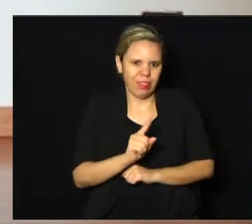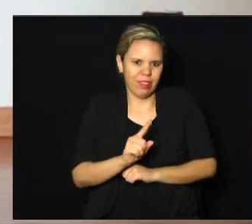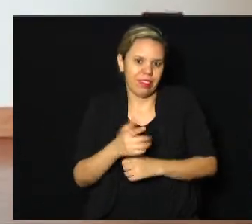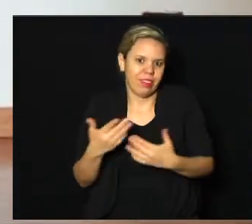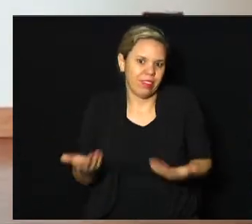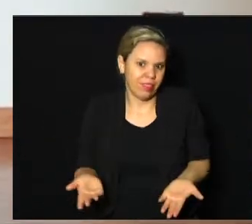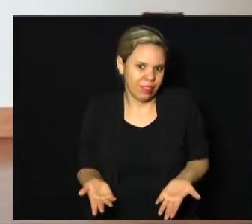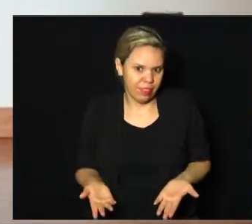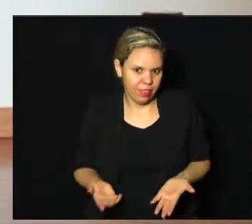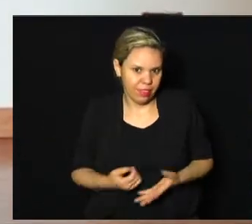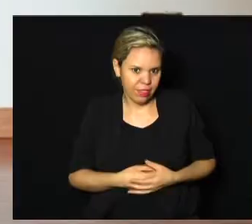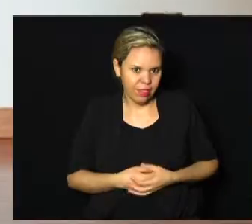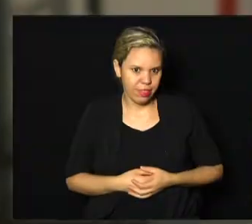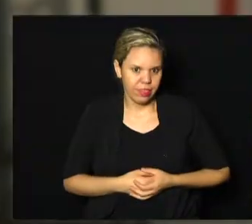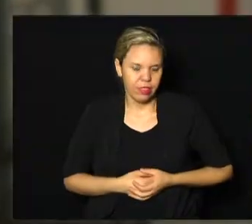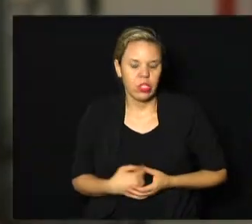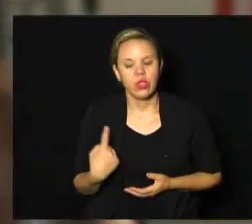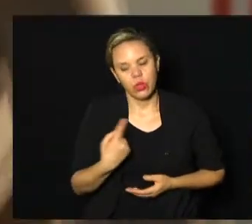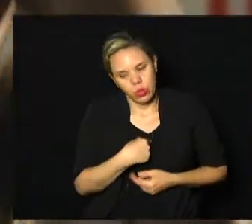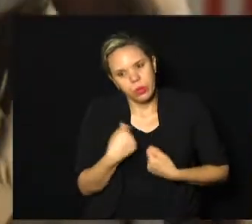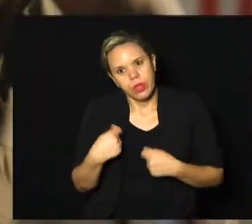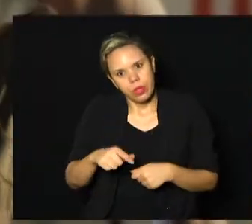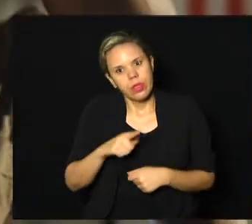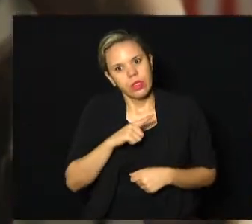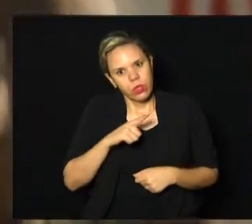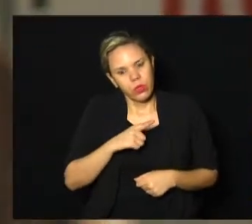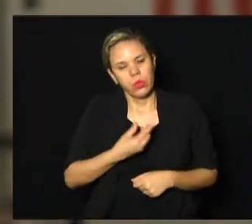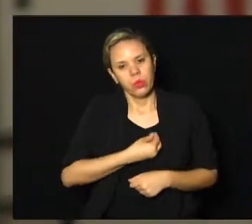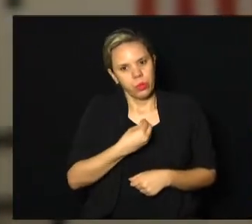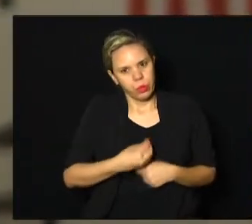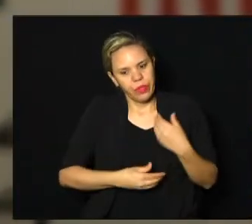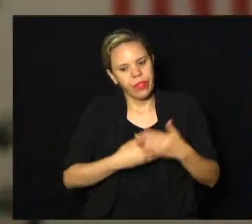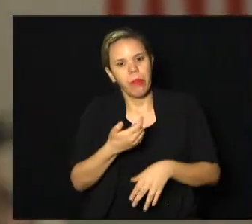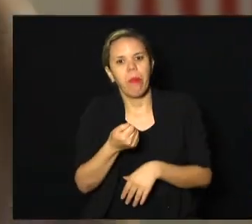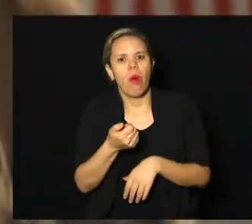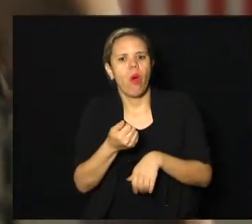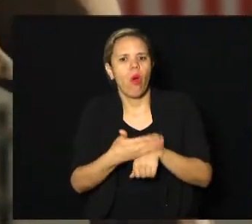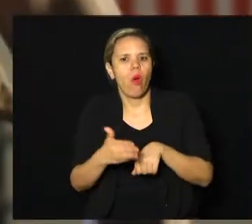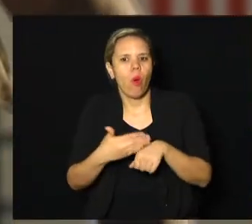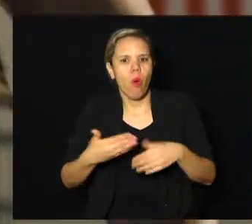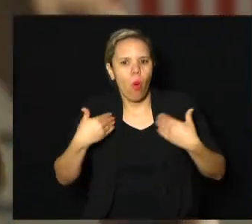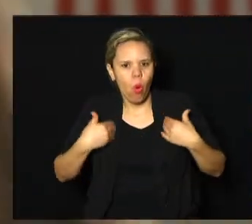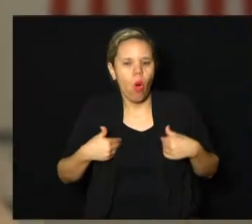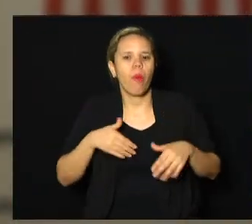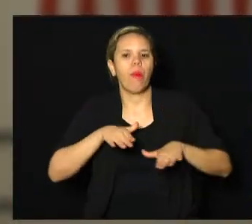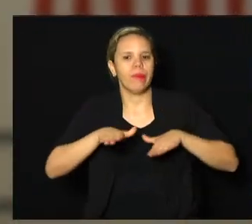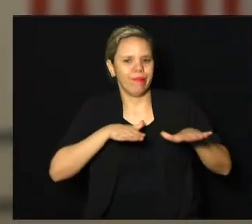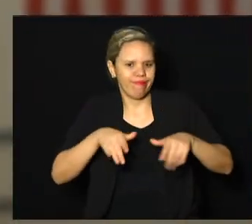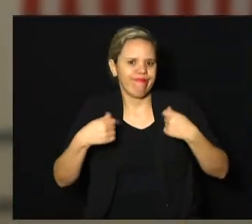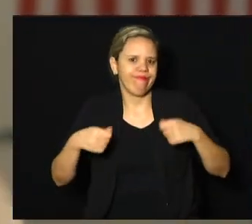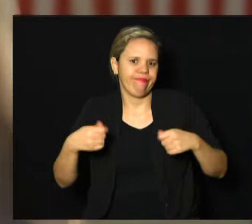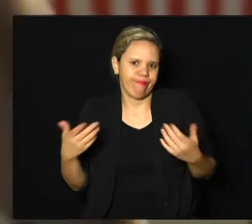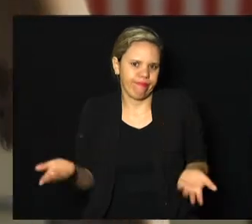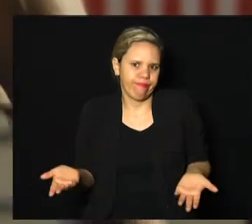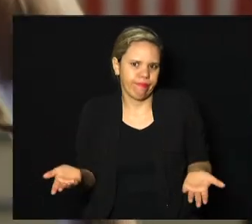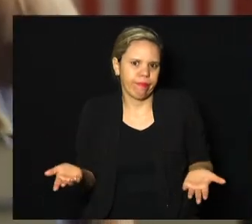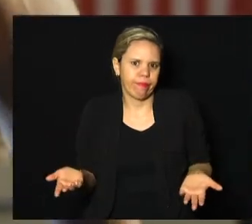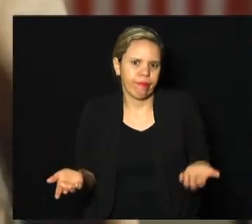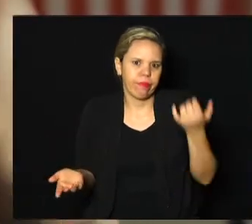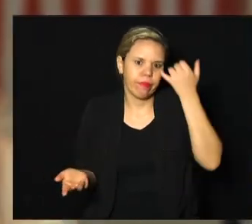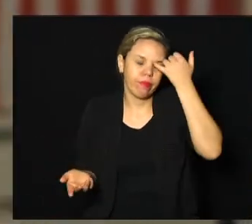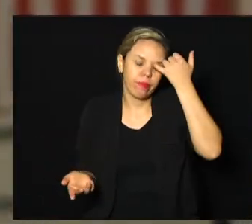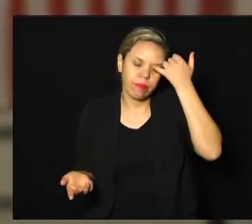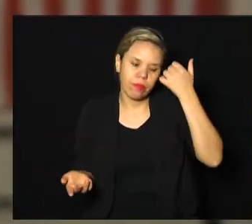Nada disso, né? Mas assim, mas a gente precisa ter uma rotina de treino, Tem né? que pôr o Uma corpo para espécie mexer. uma espécie que